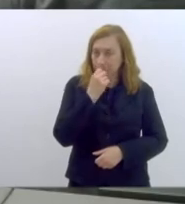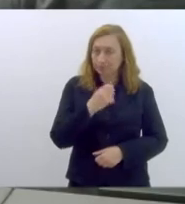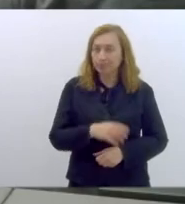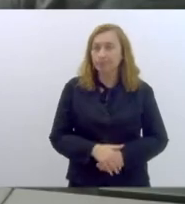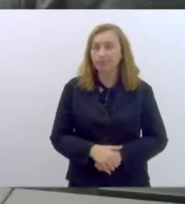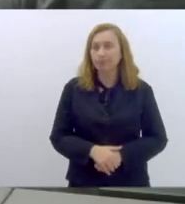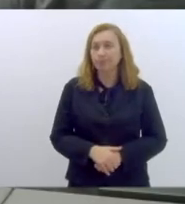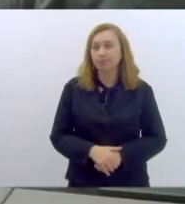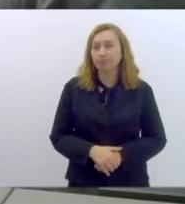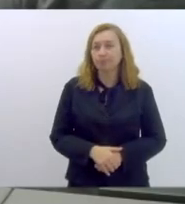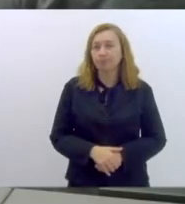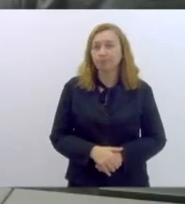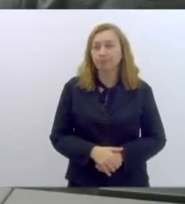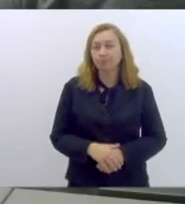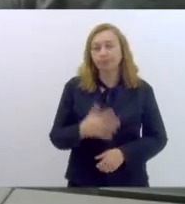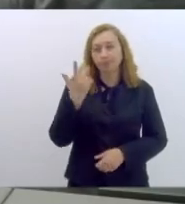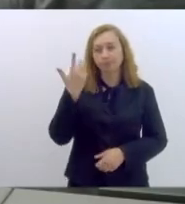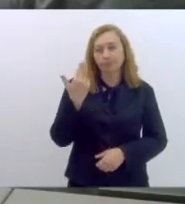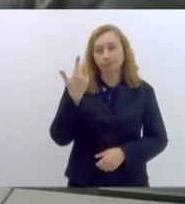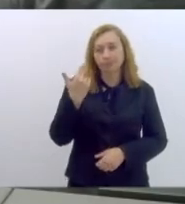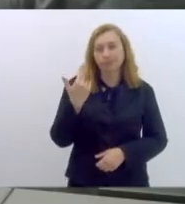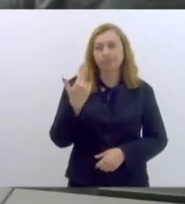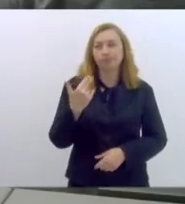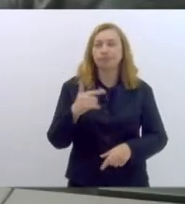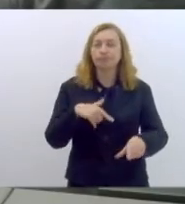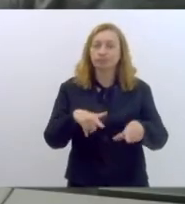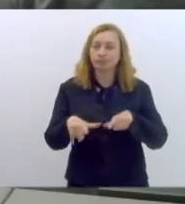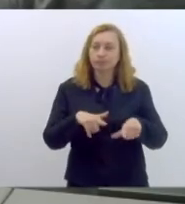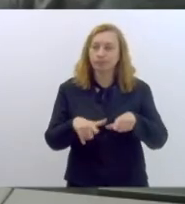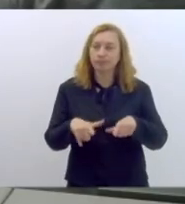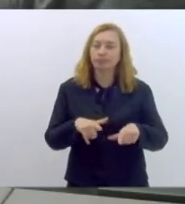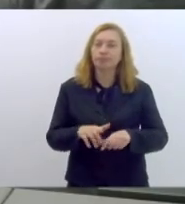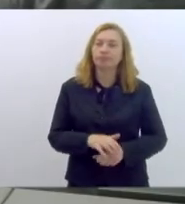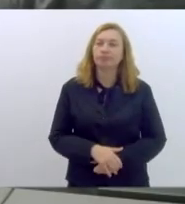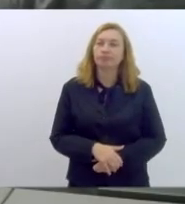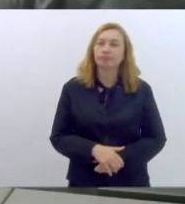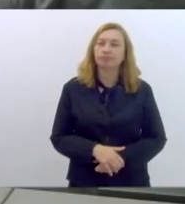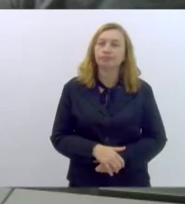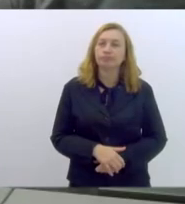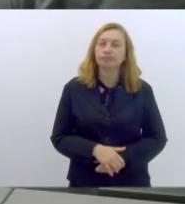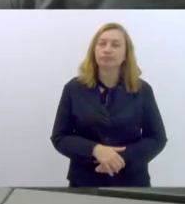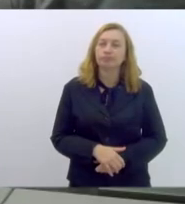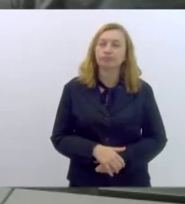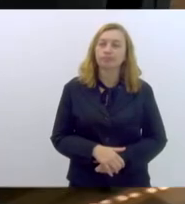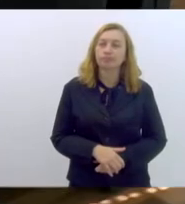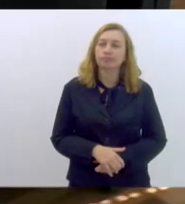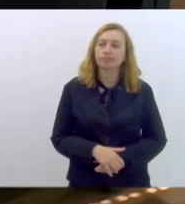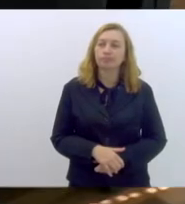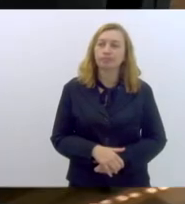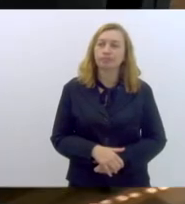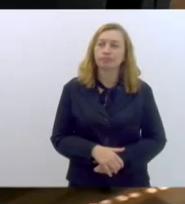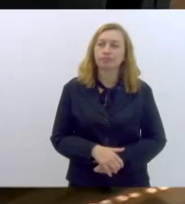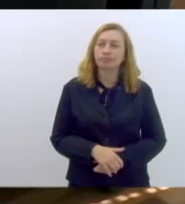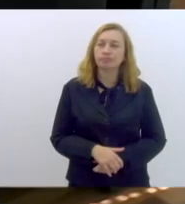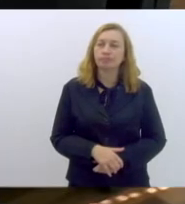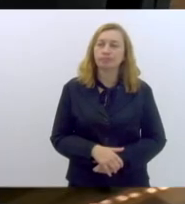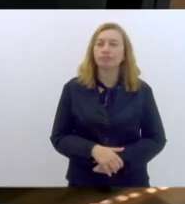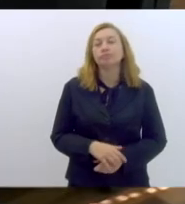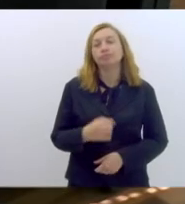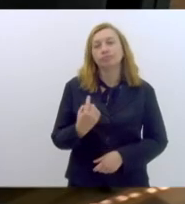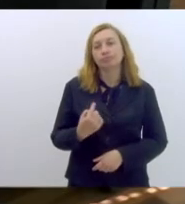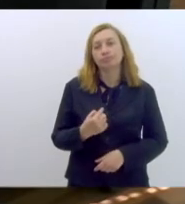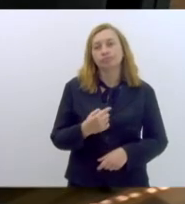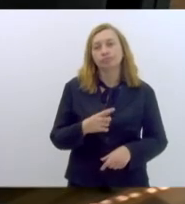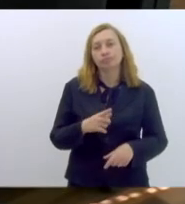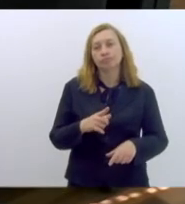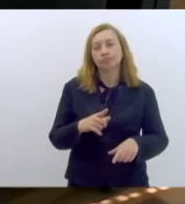E uma normalidade no funcionamento da máquina. E a gente, na minha carreira, a gente tem esse